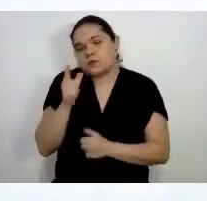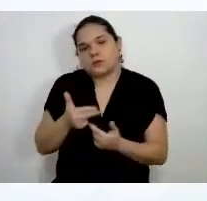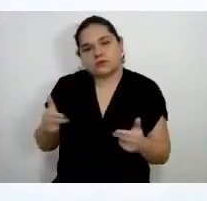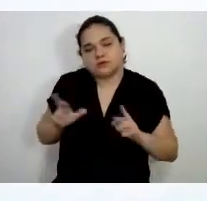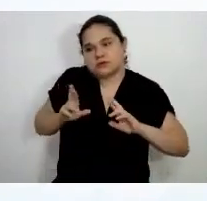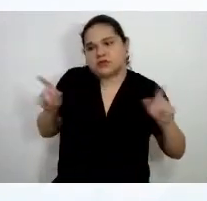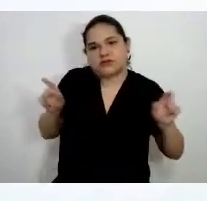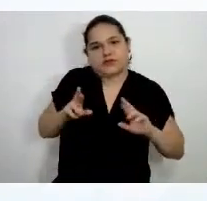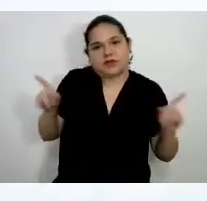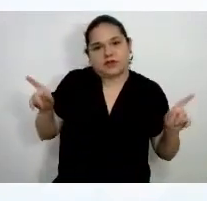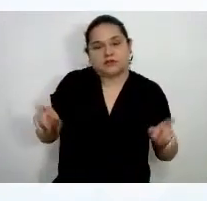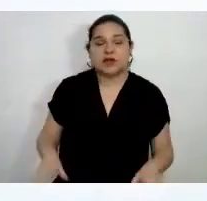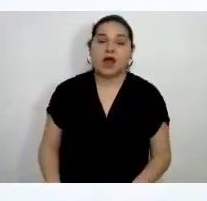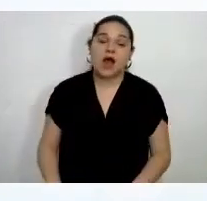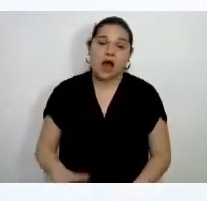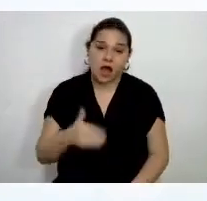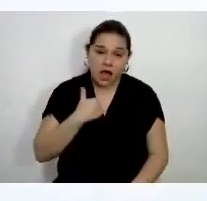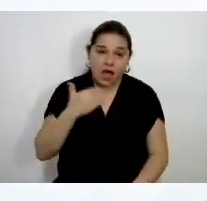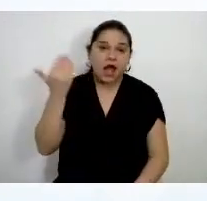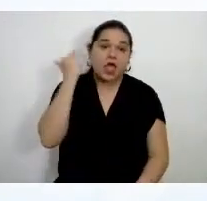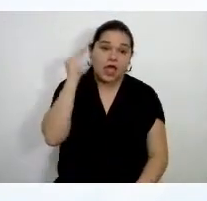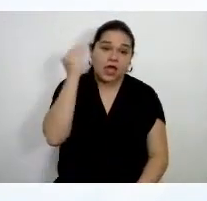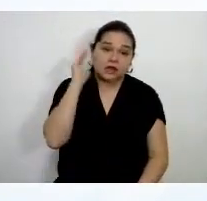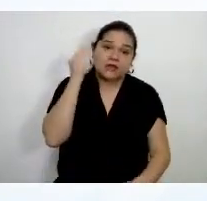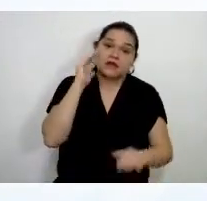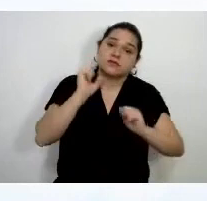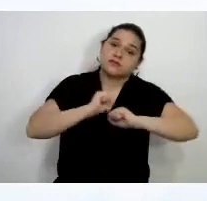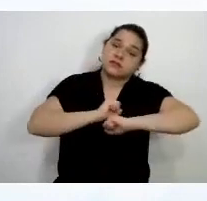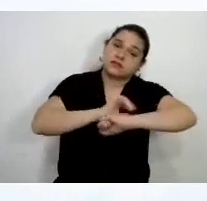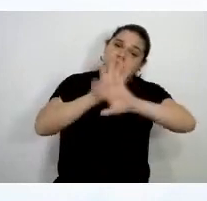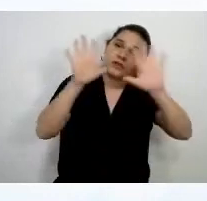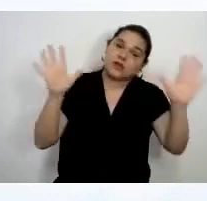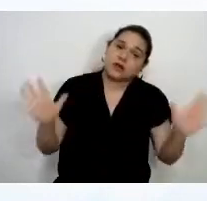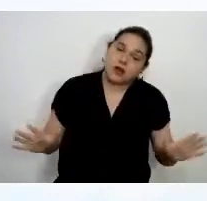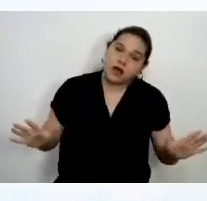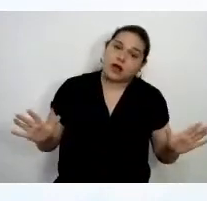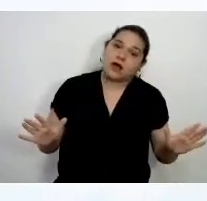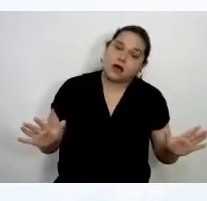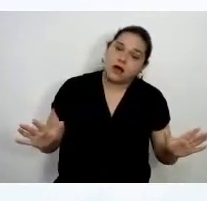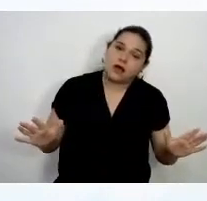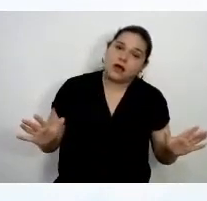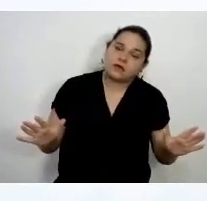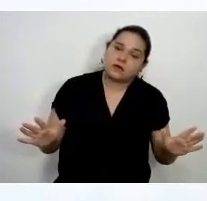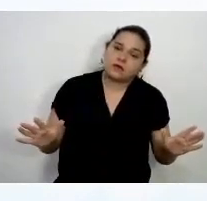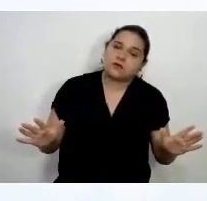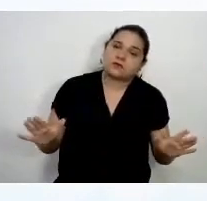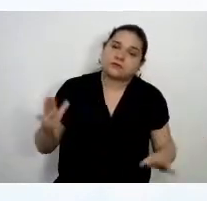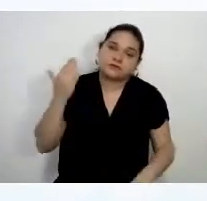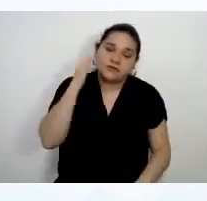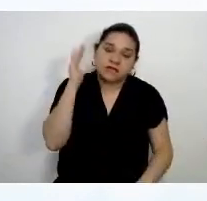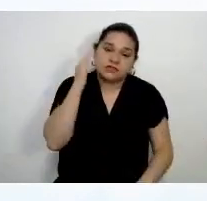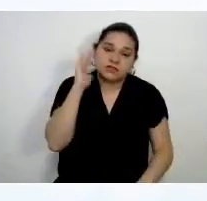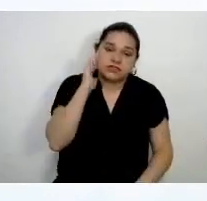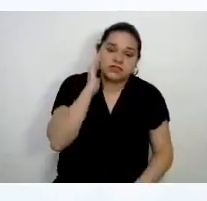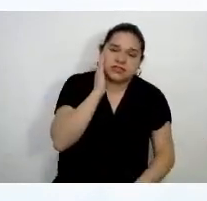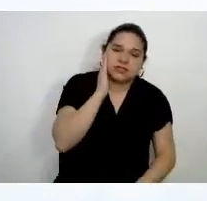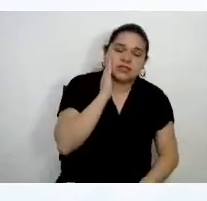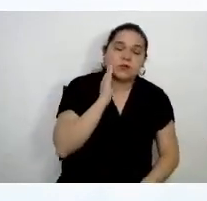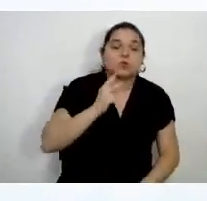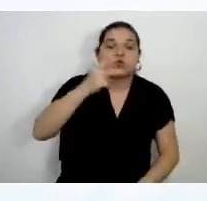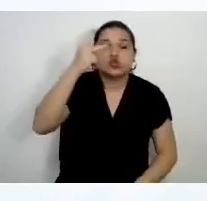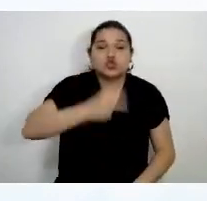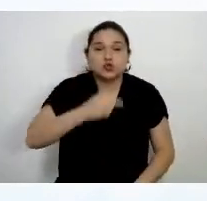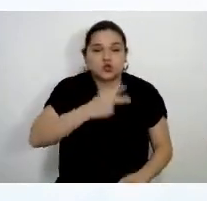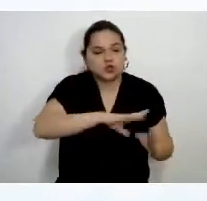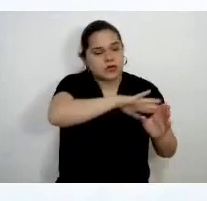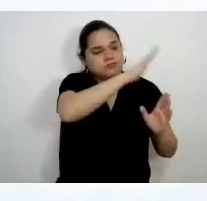muito bem, doutor. Assim por Nossa, o senhor clareou, assim, ou seja, essa segunda onda ela tem muito mais